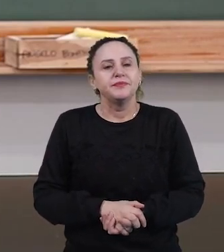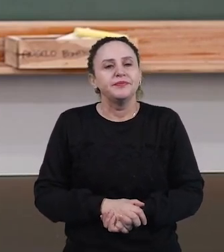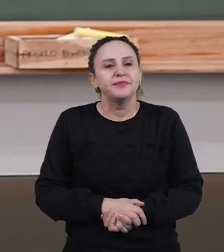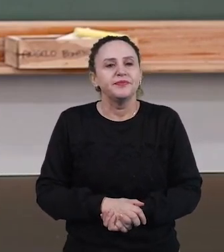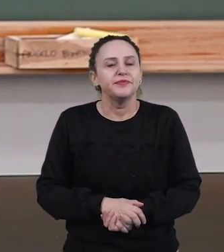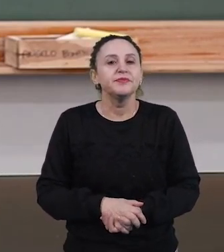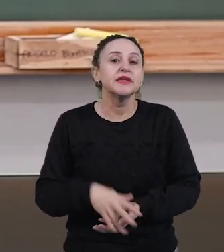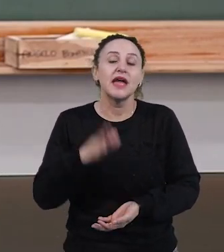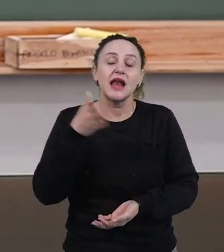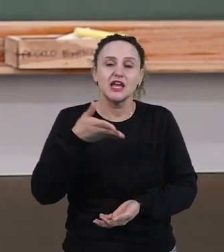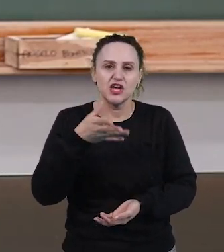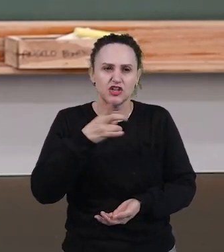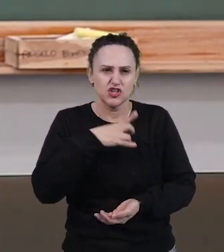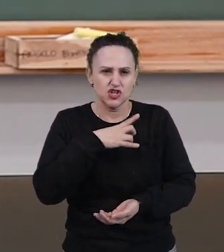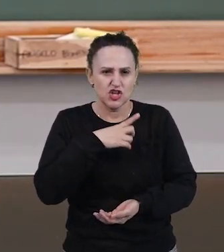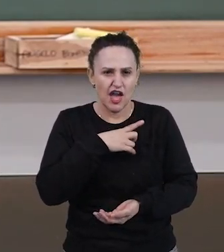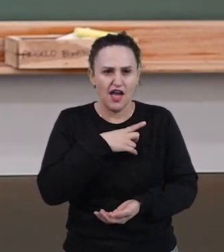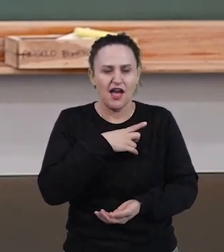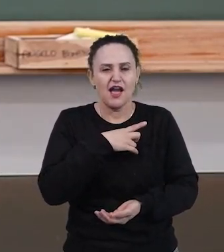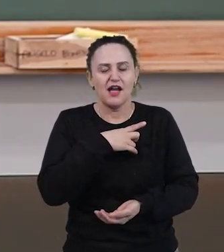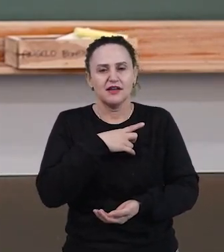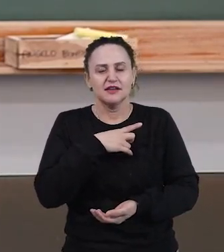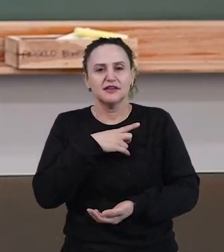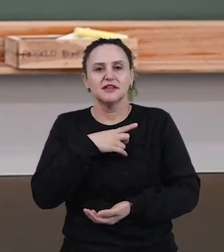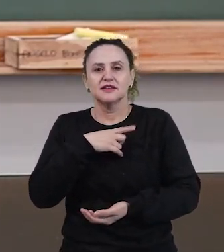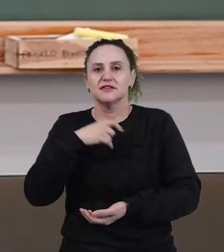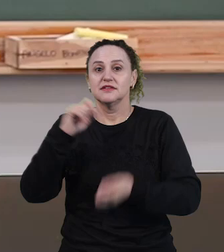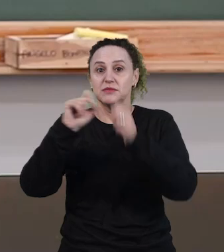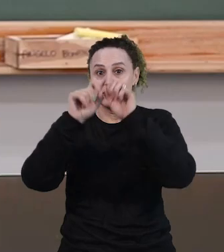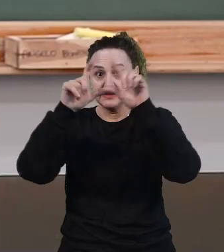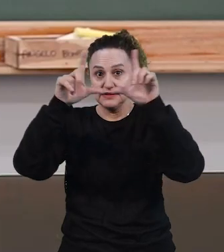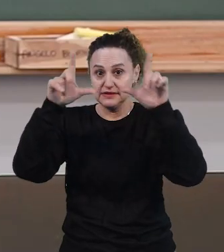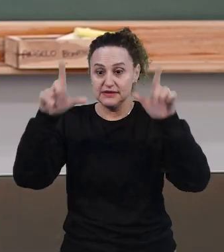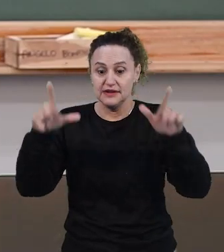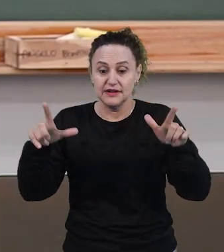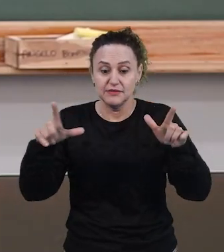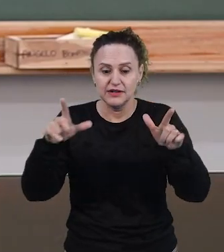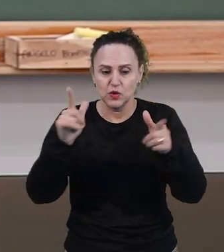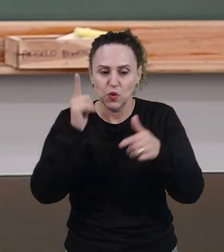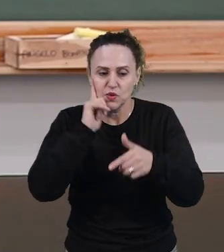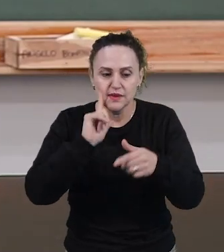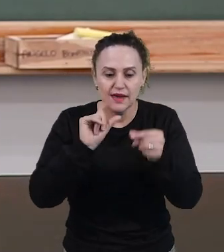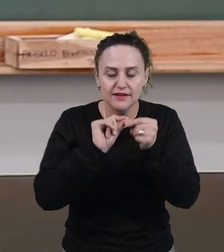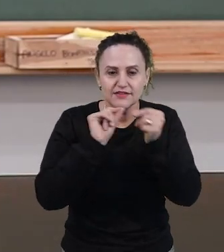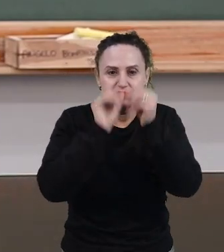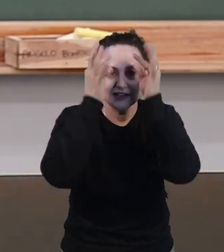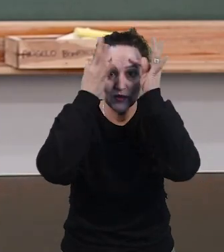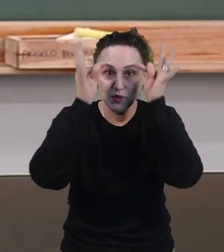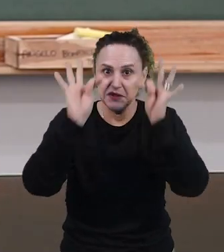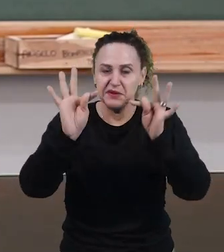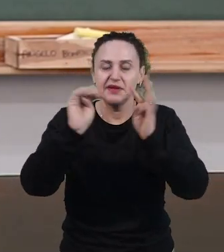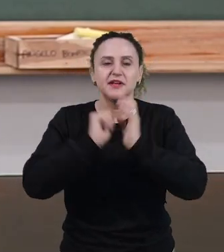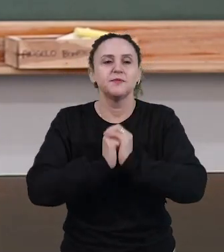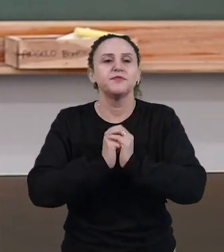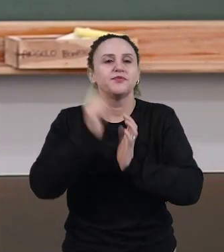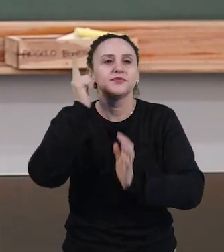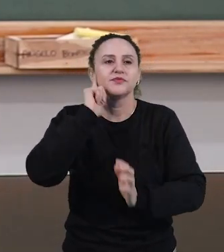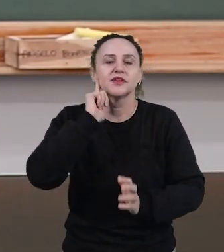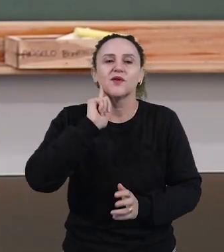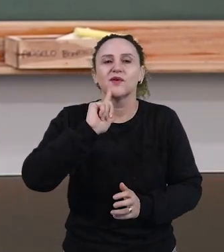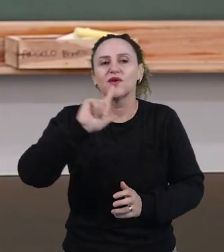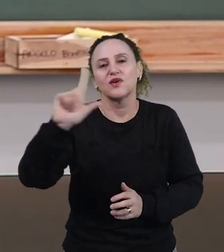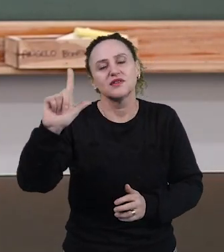E ele já consegue fazer generalizações mais amplas, ele já consegue construir teorias, né? Já consegue fazer